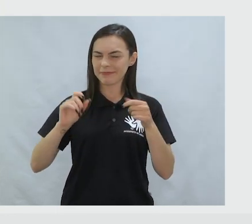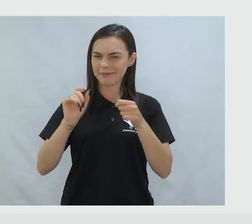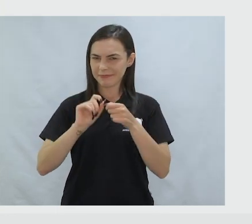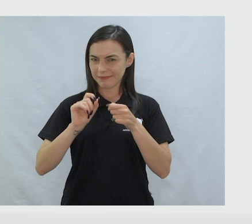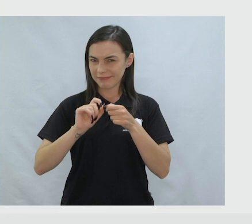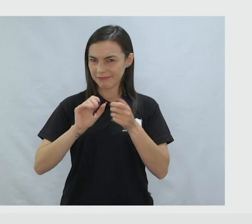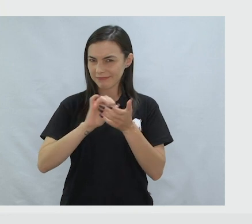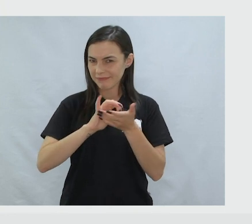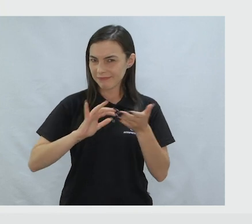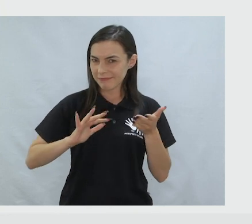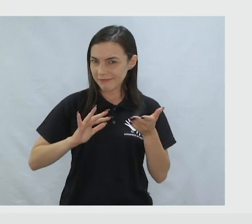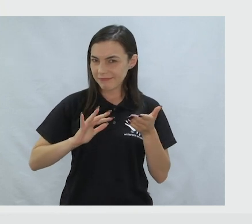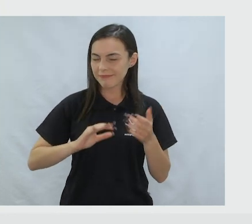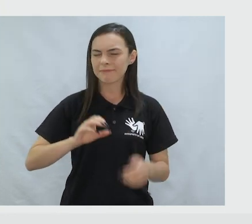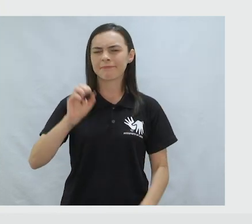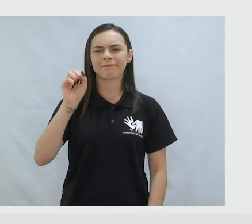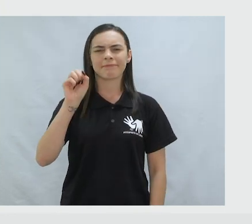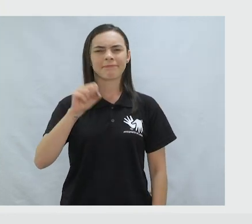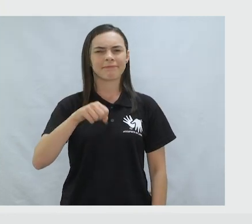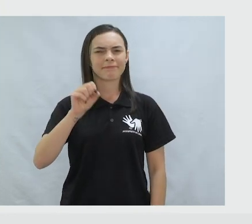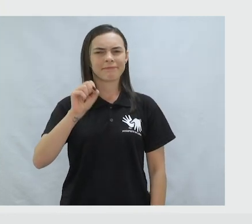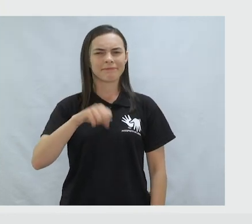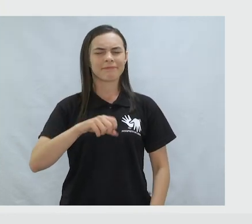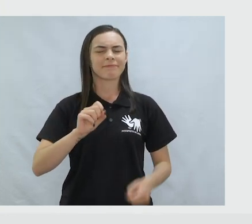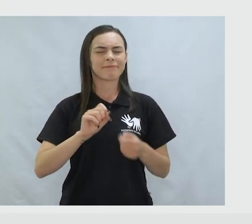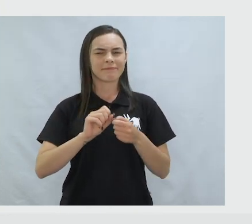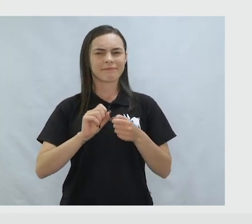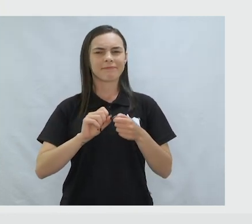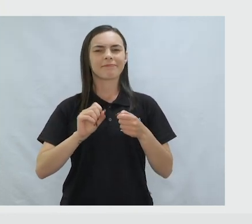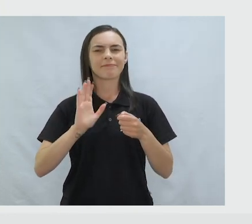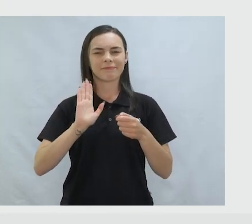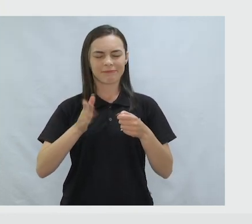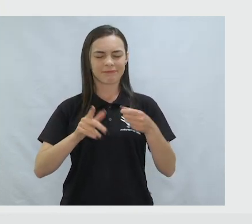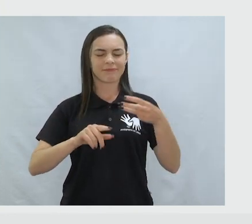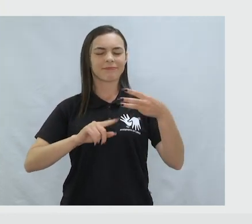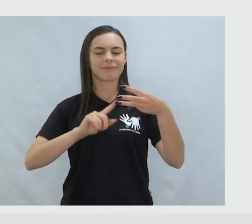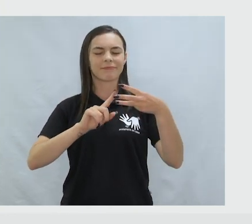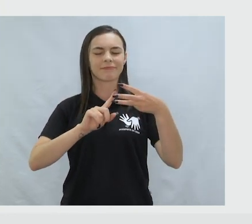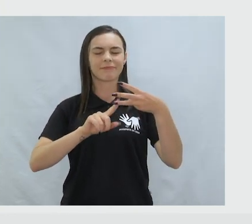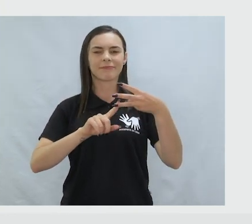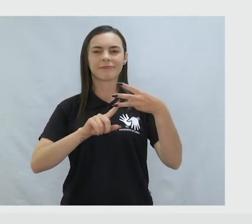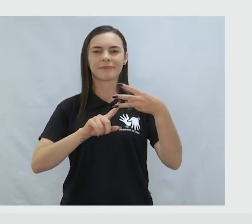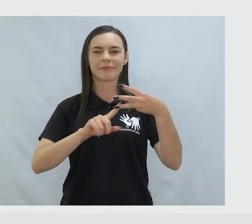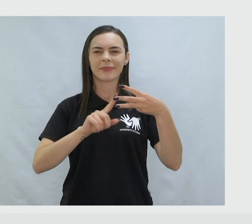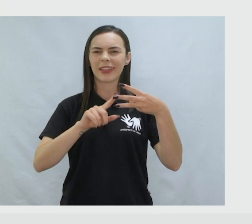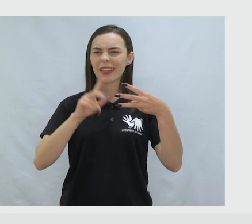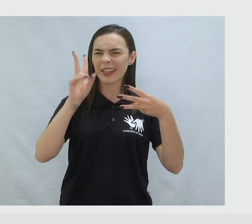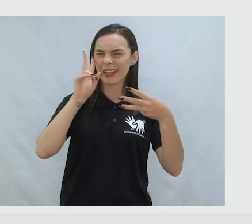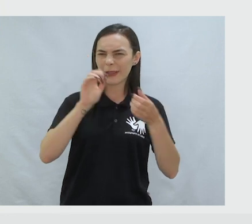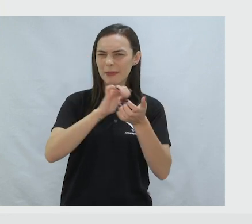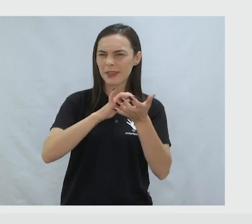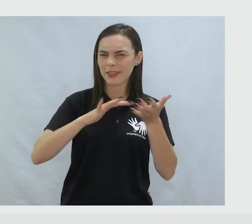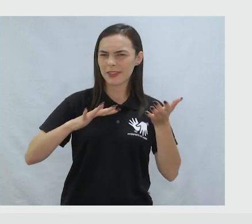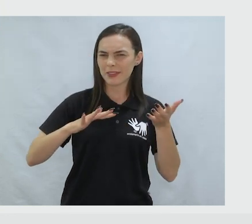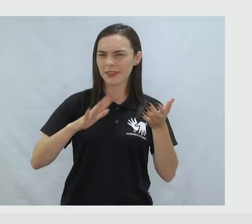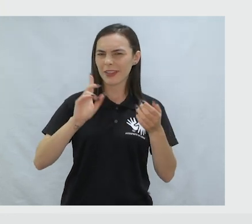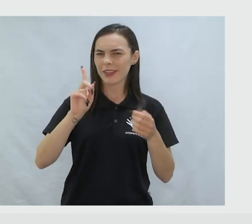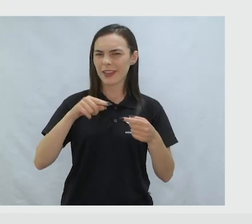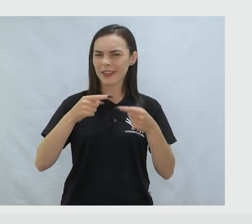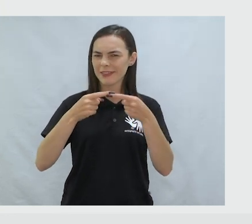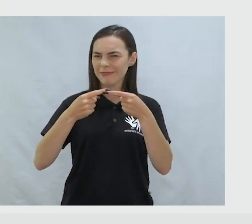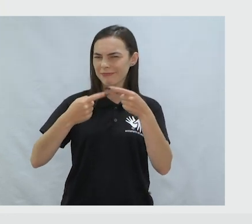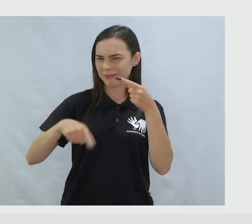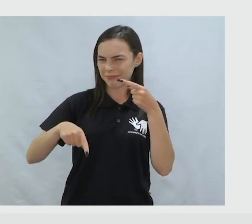atividade. Fizemos a atividade? Fizemos também, né? Muito bem. Que era aquela atividade